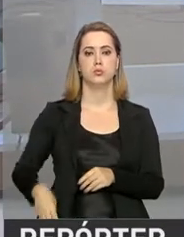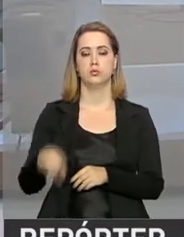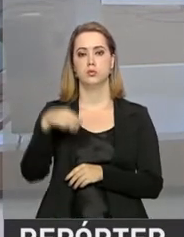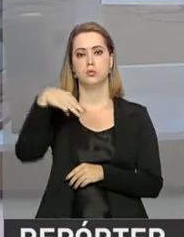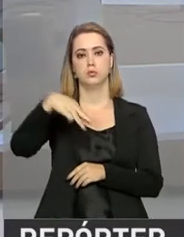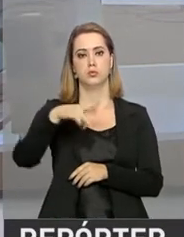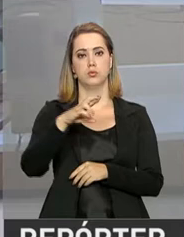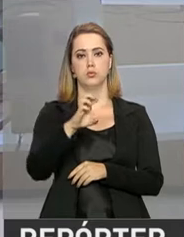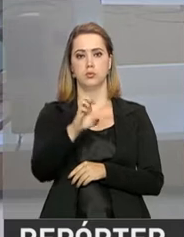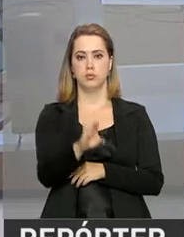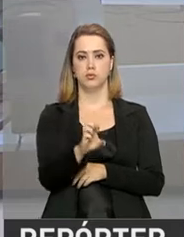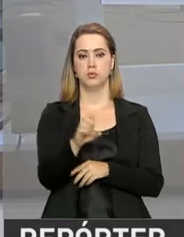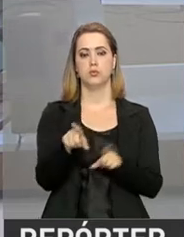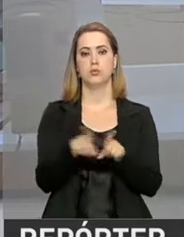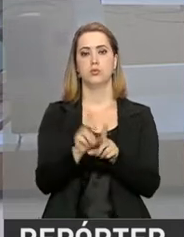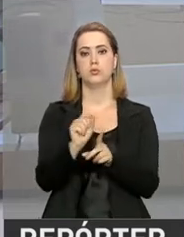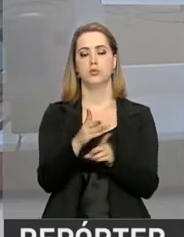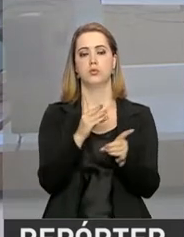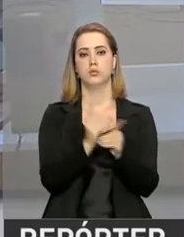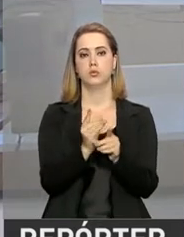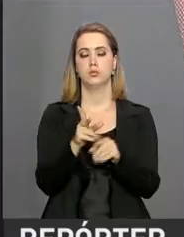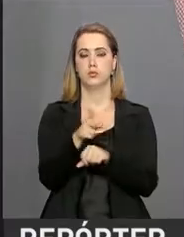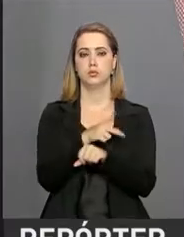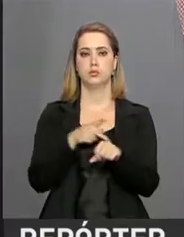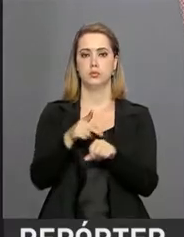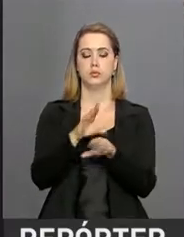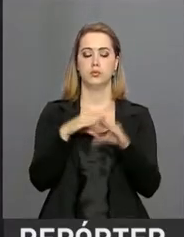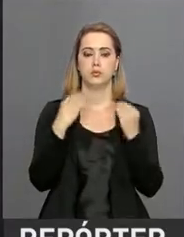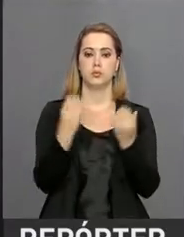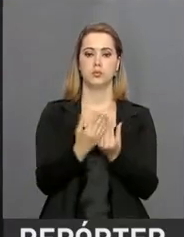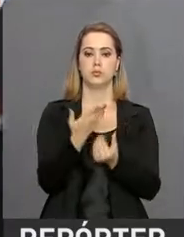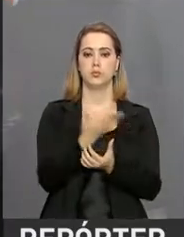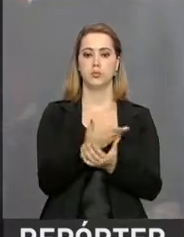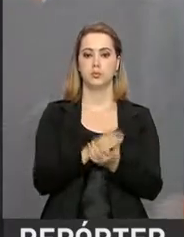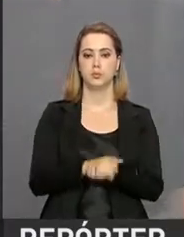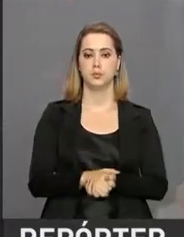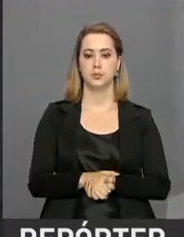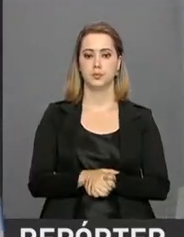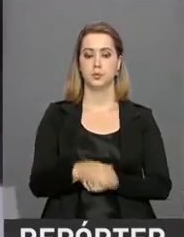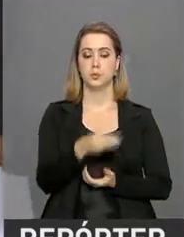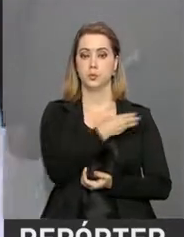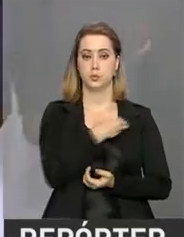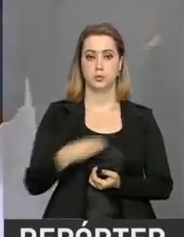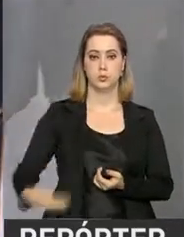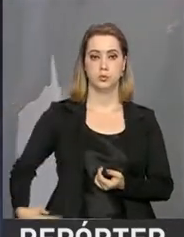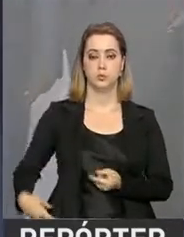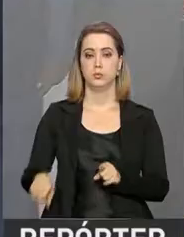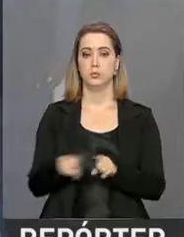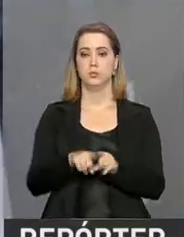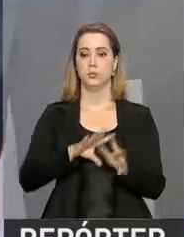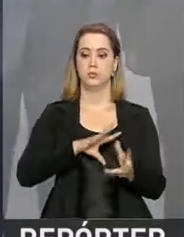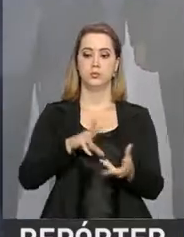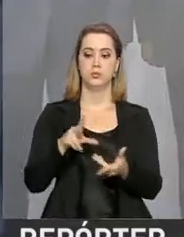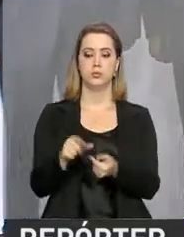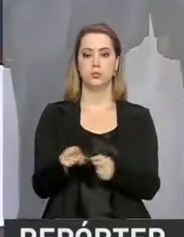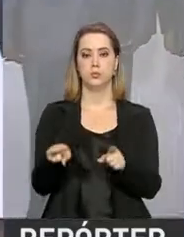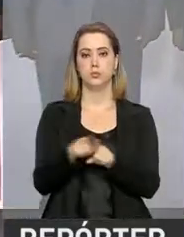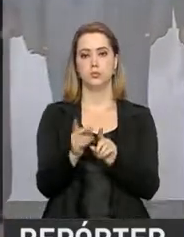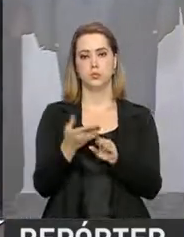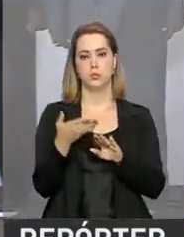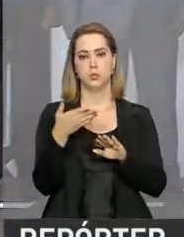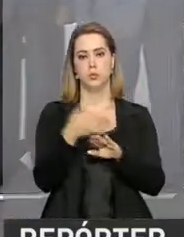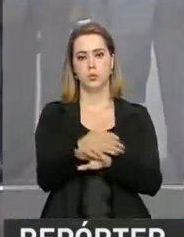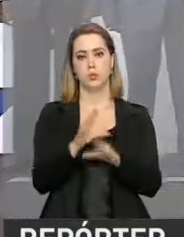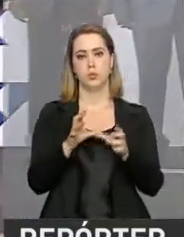dos países integrantes da comunidade os ministros das relações exteriores dos países que fazem parte da cúpula